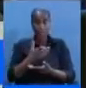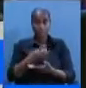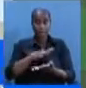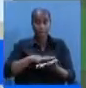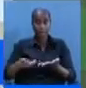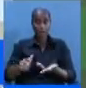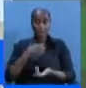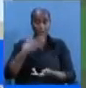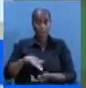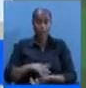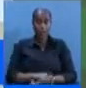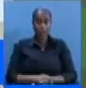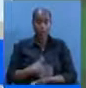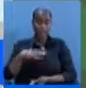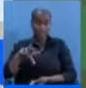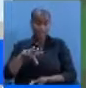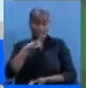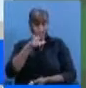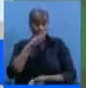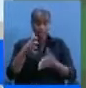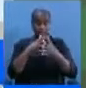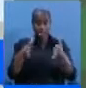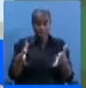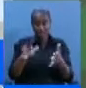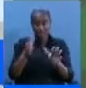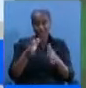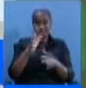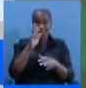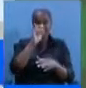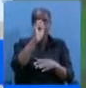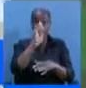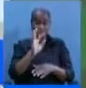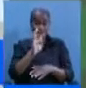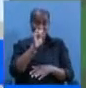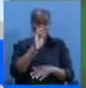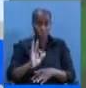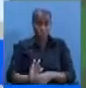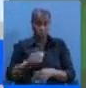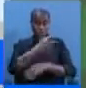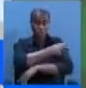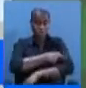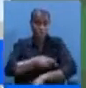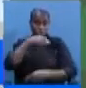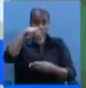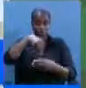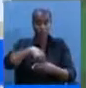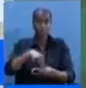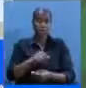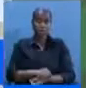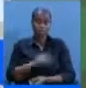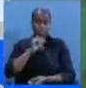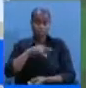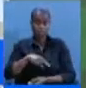que uma melhoria significativa quase três quartos três quartos dos deputados que votaram